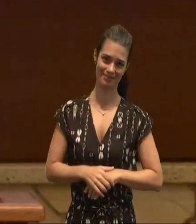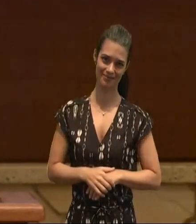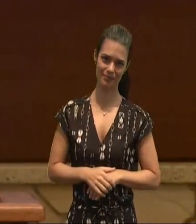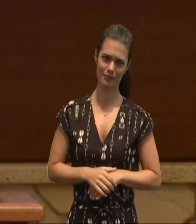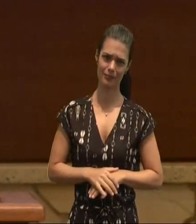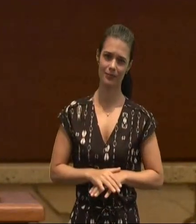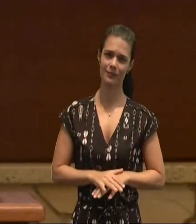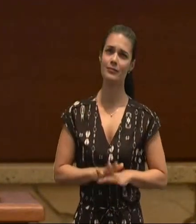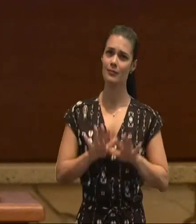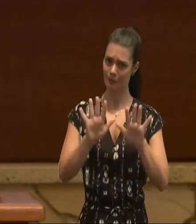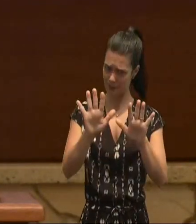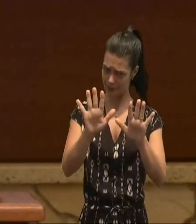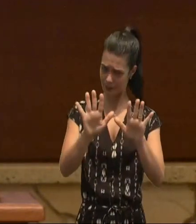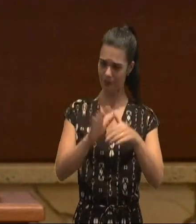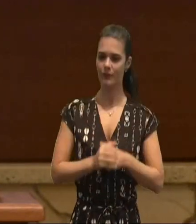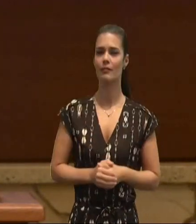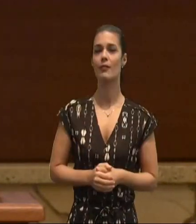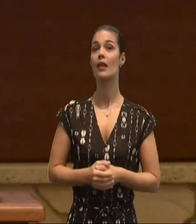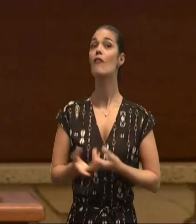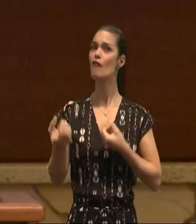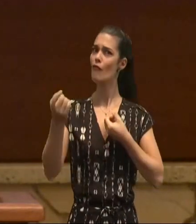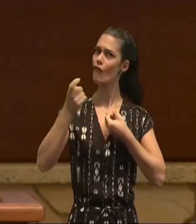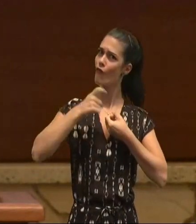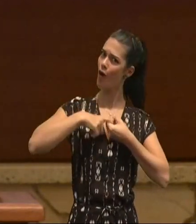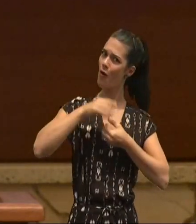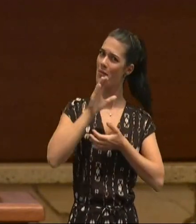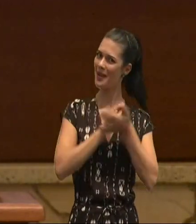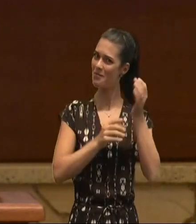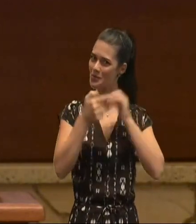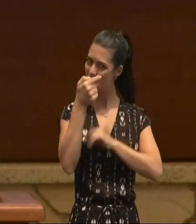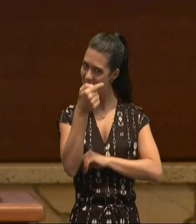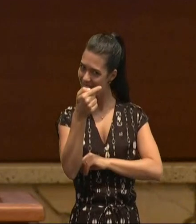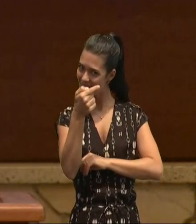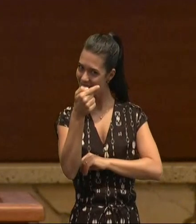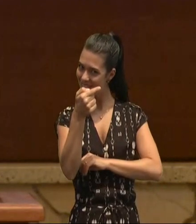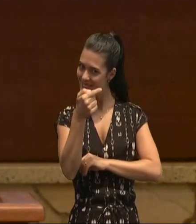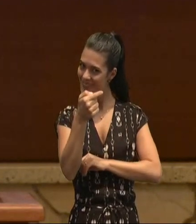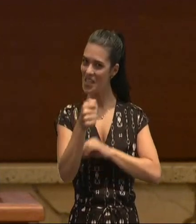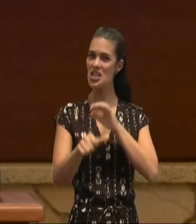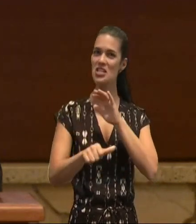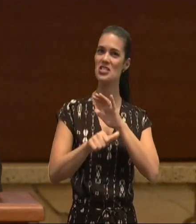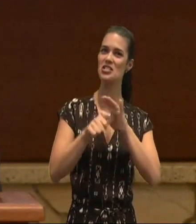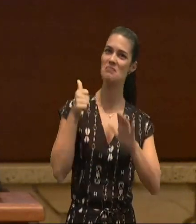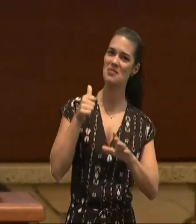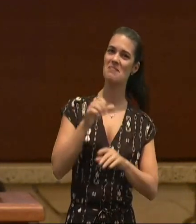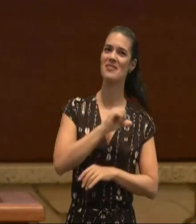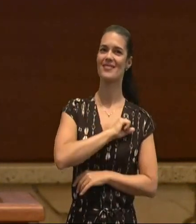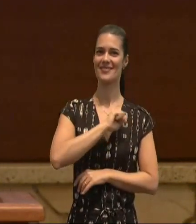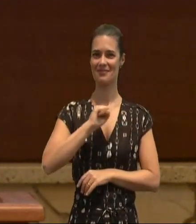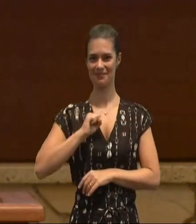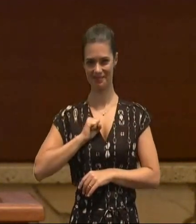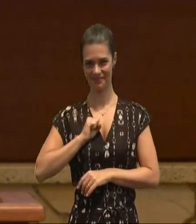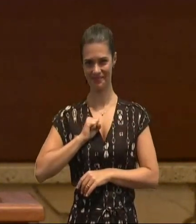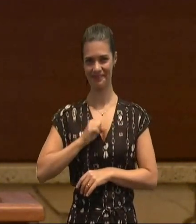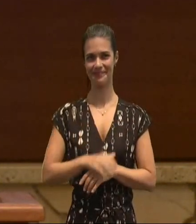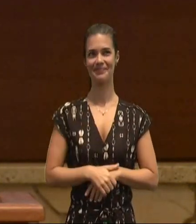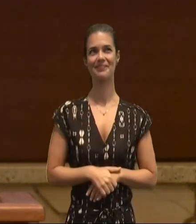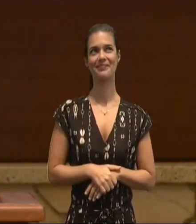Agora, meu irmão, volte para o capítulo 7 do primeiro livro de Samuel.